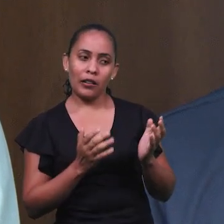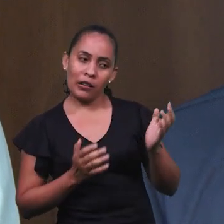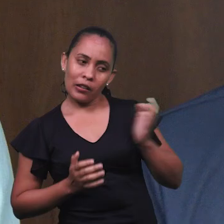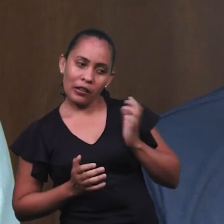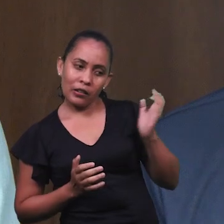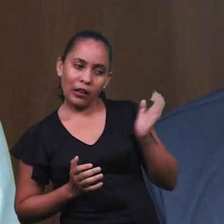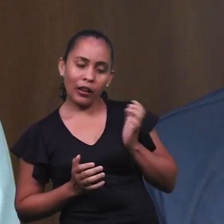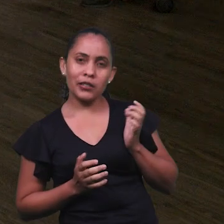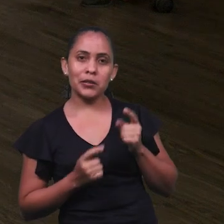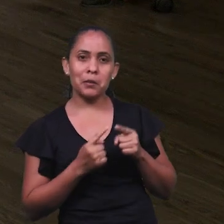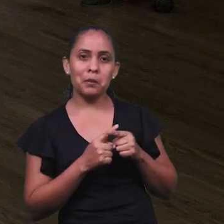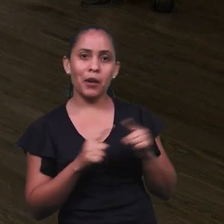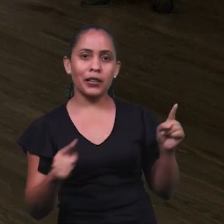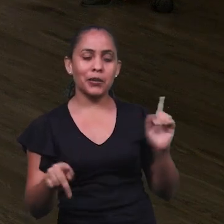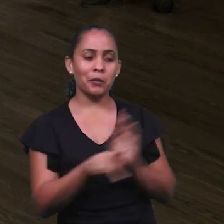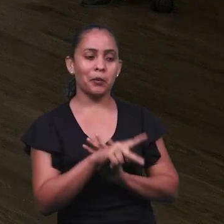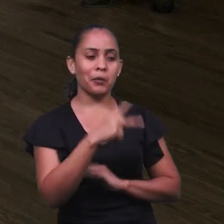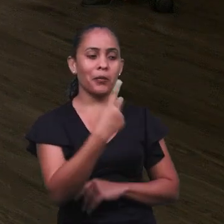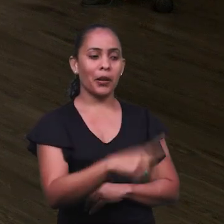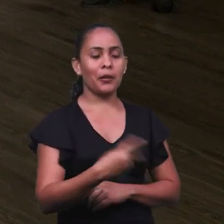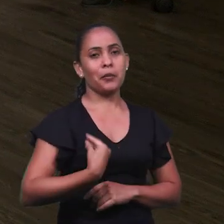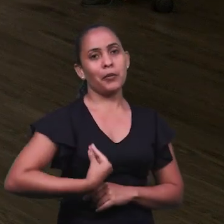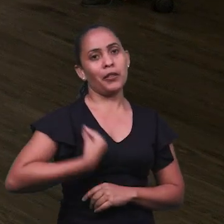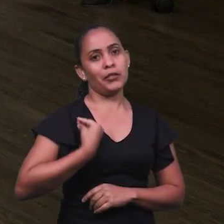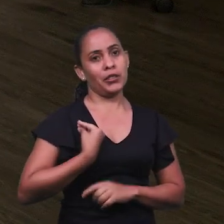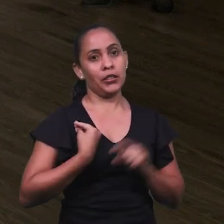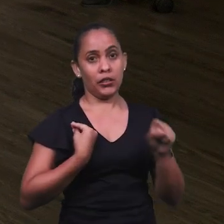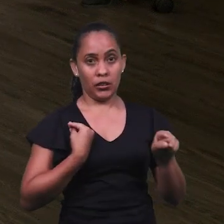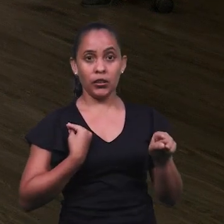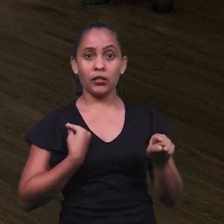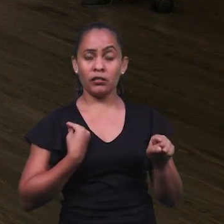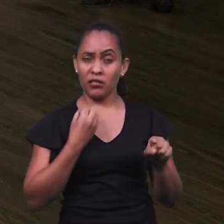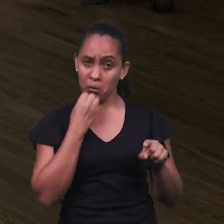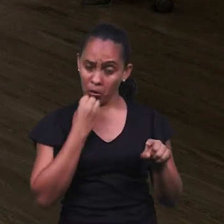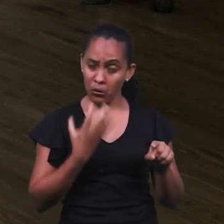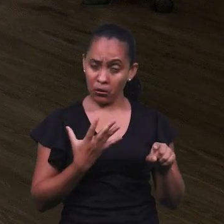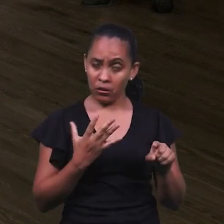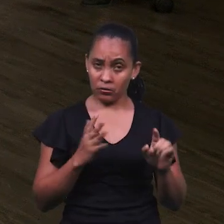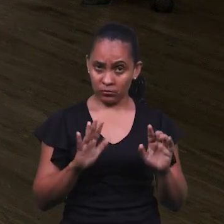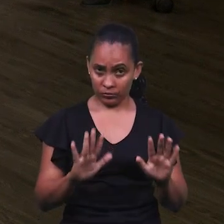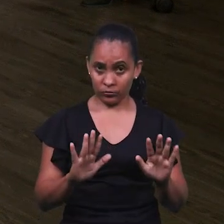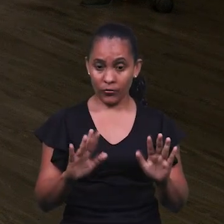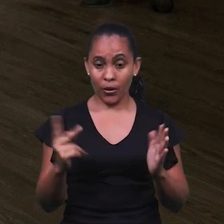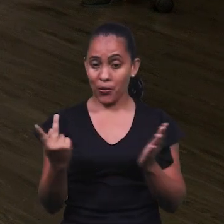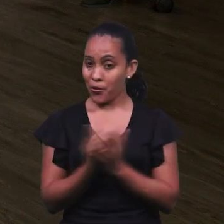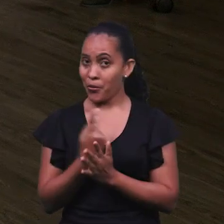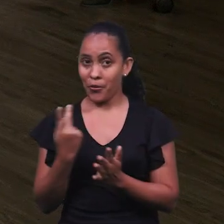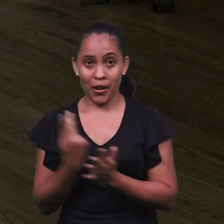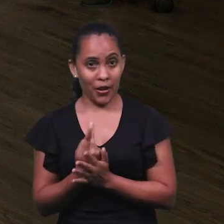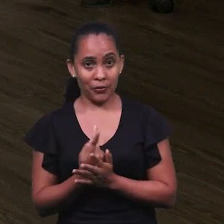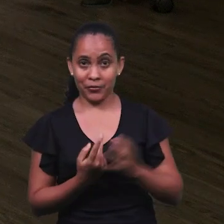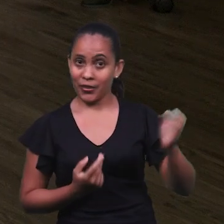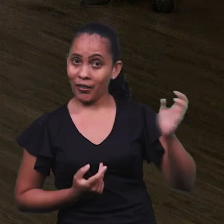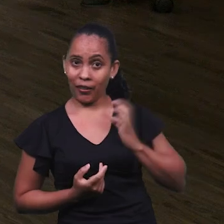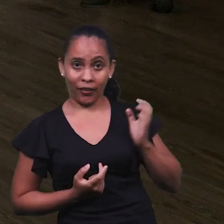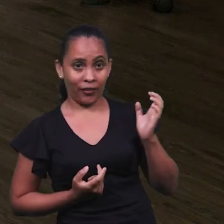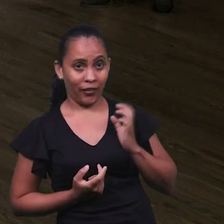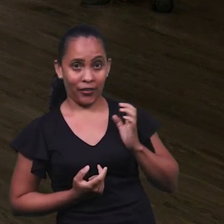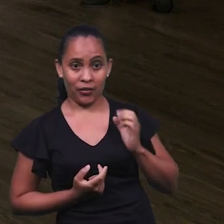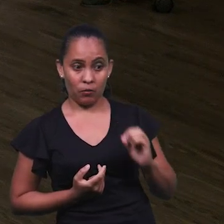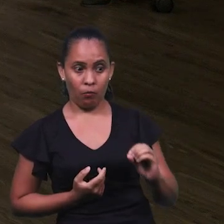uma prosperidade dessa vida, que é boa, Josias. O erro aqui não estava na